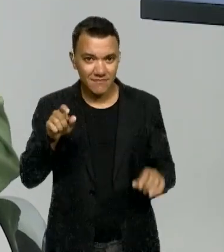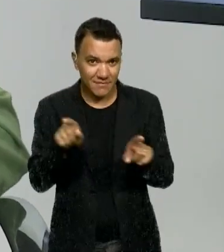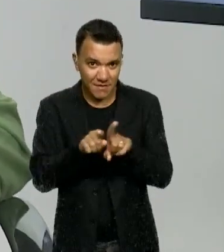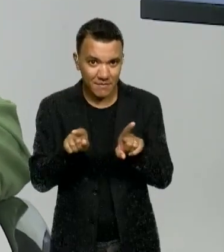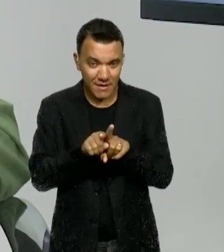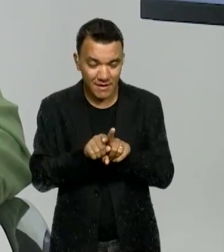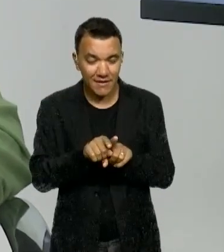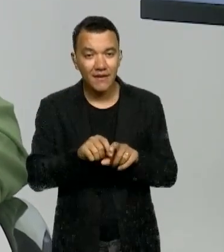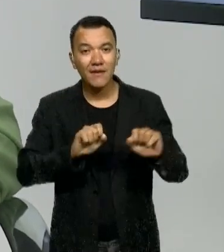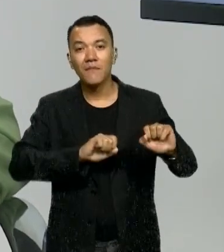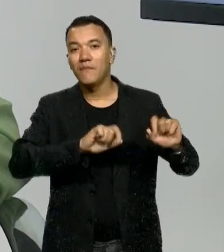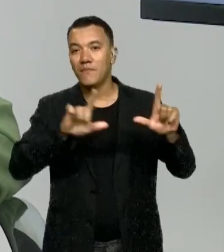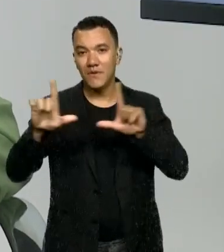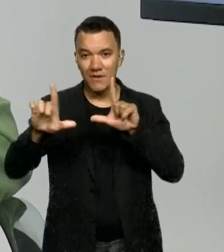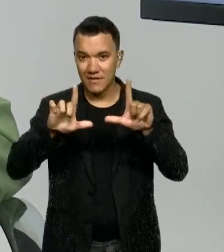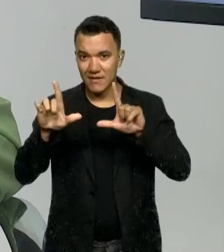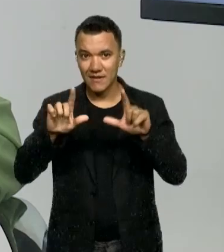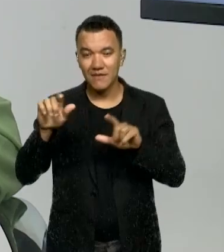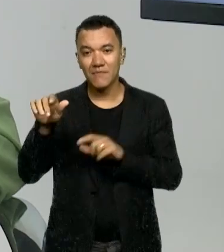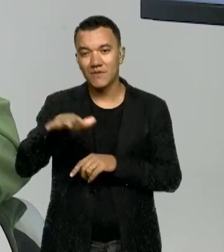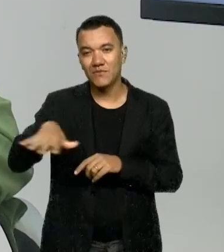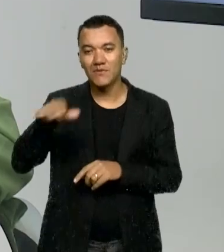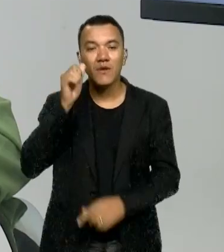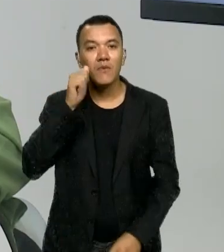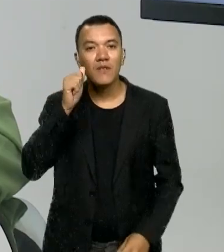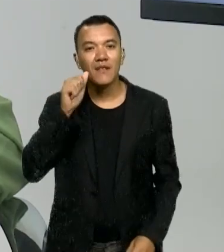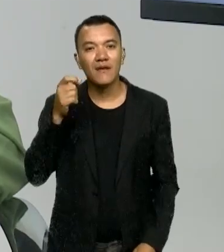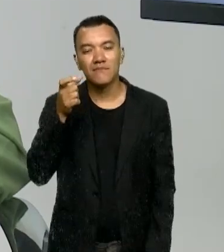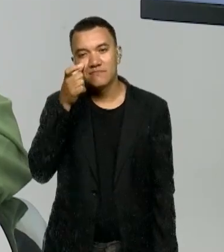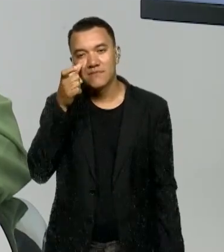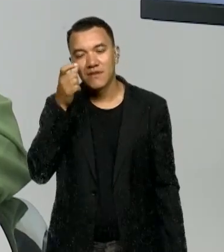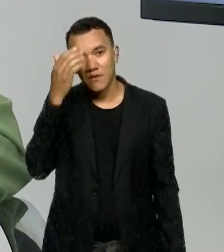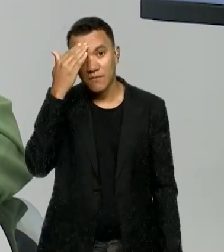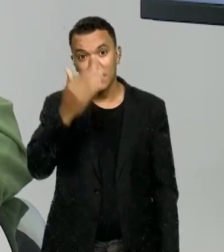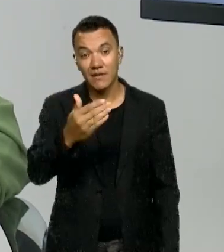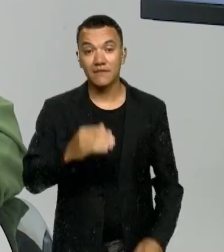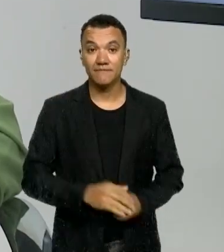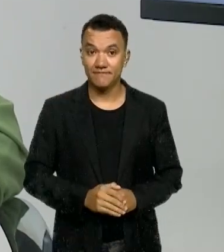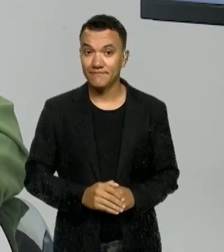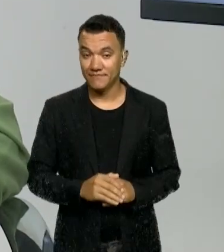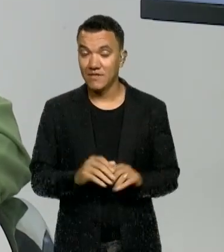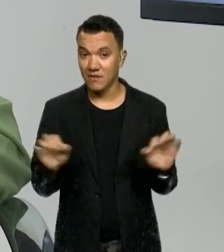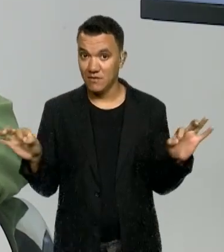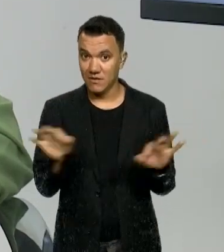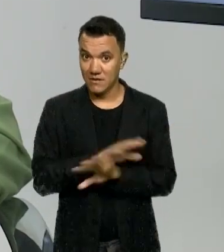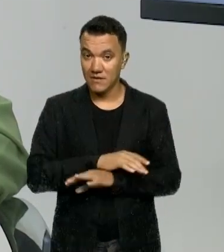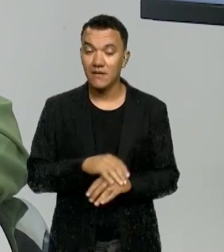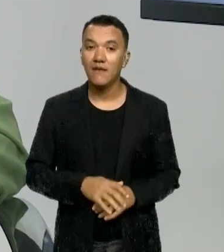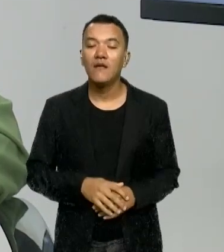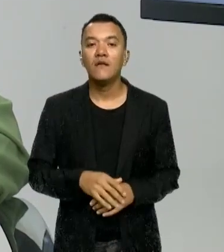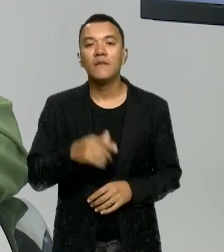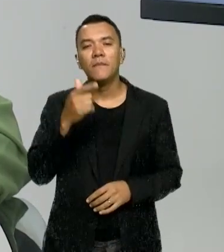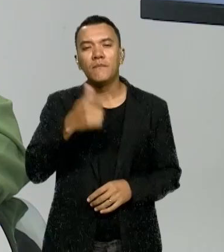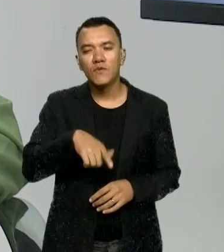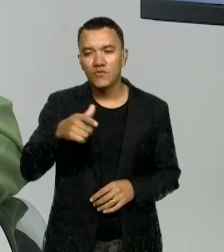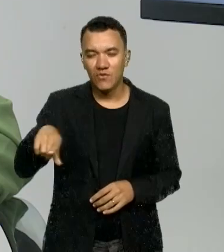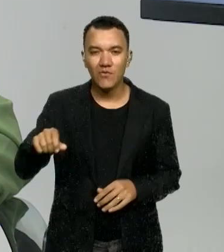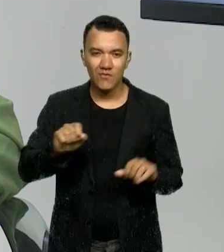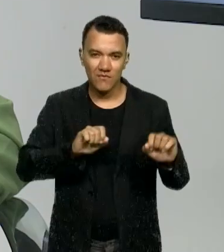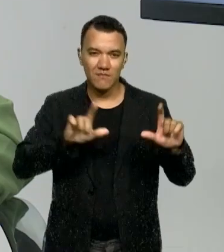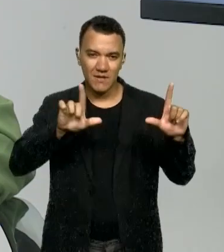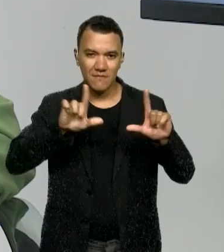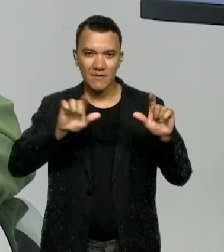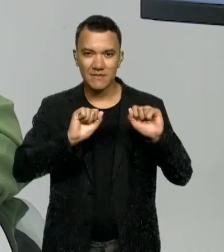o programa Toda Mulher. Obrigada pela audiência. O Toda Mulher de hoje fica por aqui. Acompanhe as reprises na